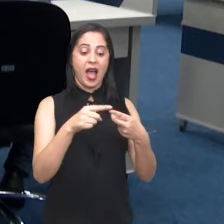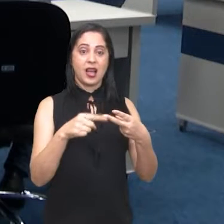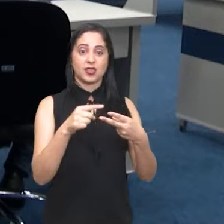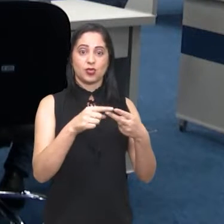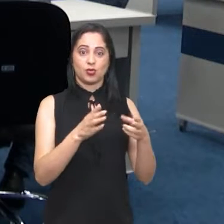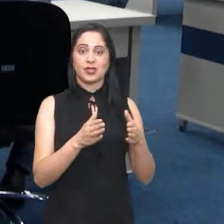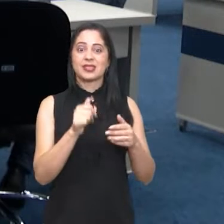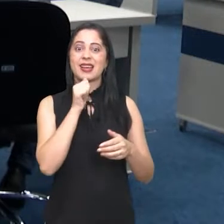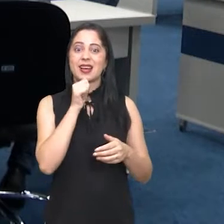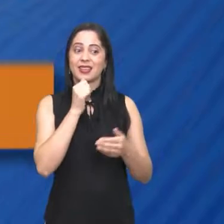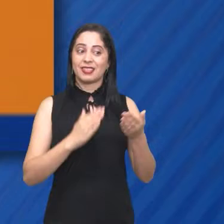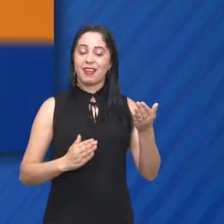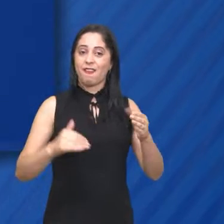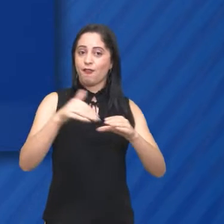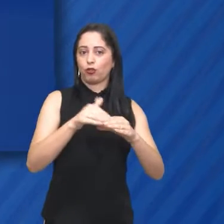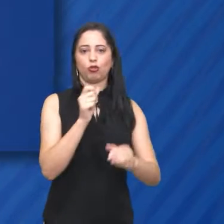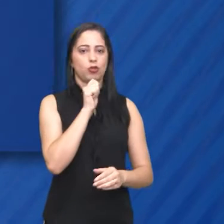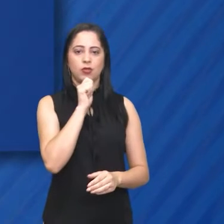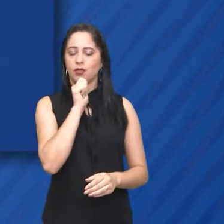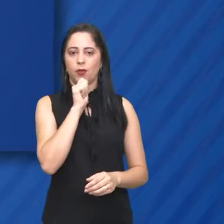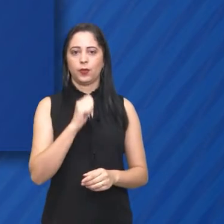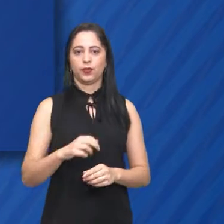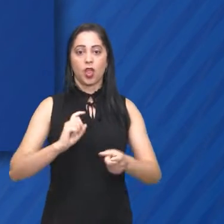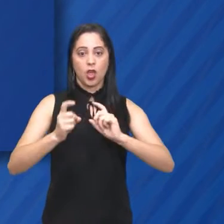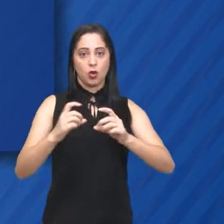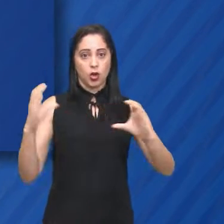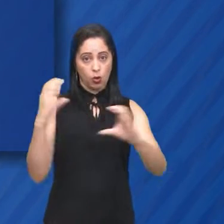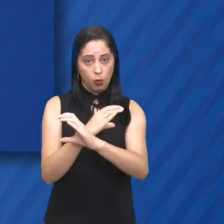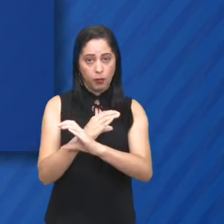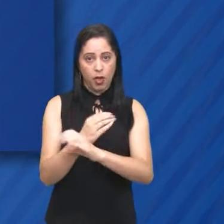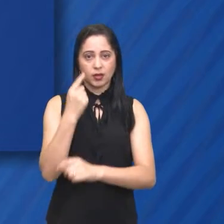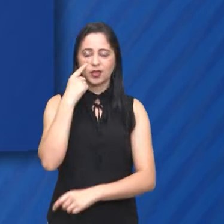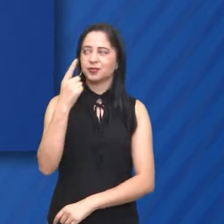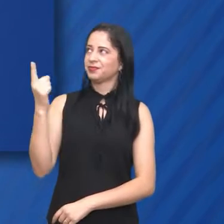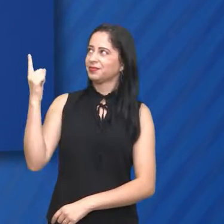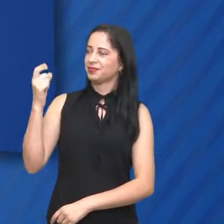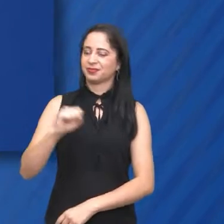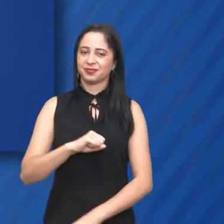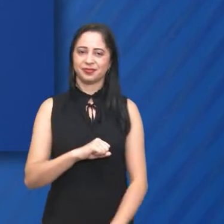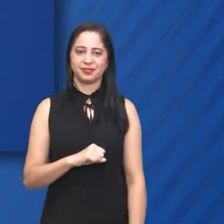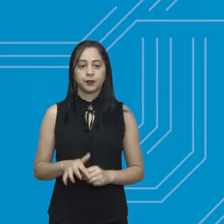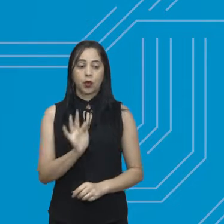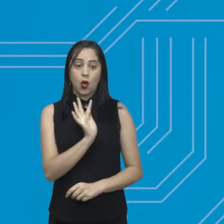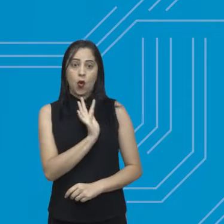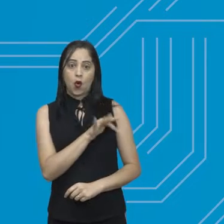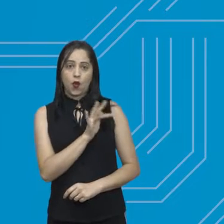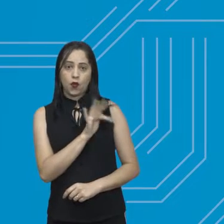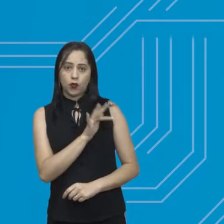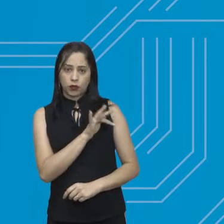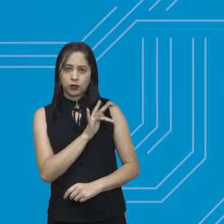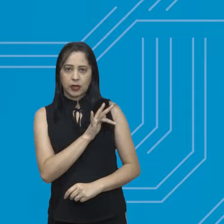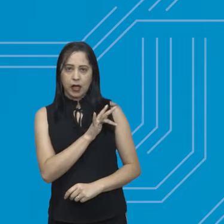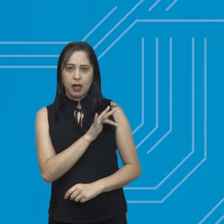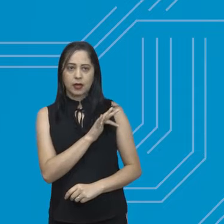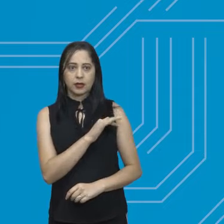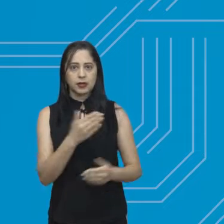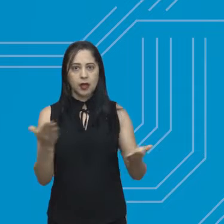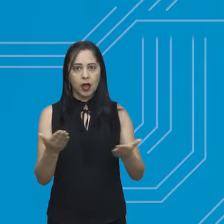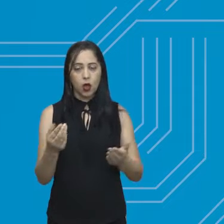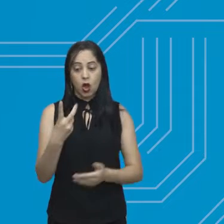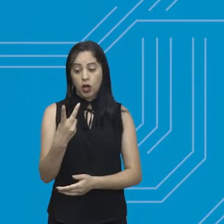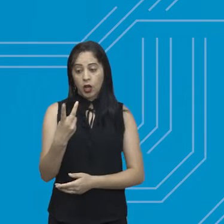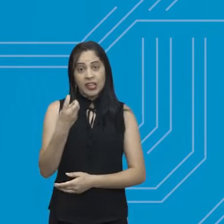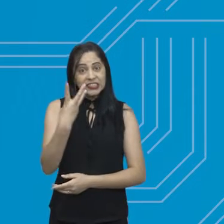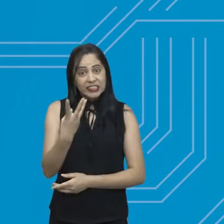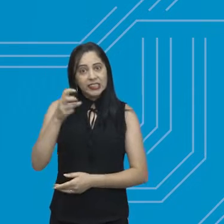em tramitação na Câmara. A sessão na íntegra você confere no nosso canal do YouTube. A Fundaz, Fundação Hélio Augusto de